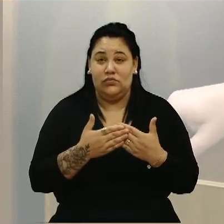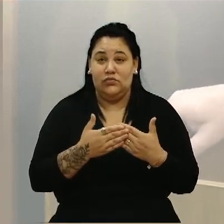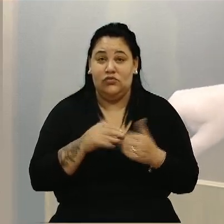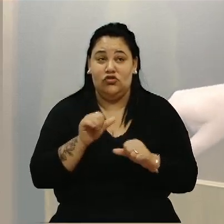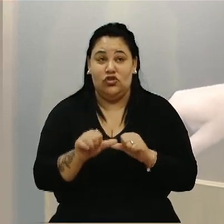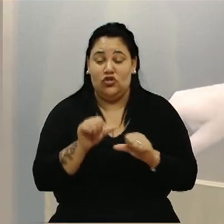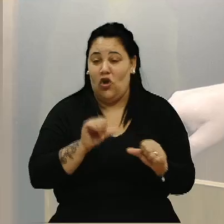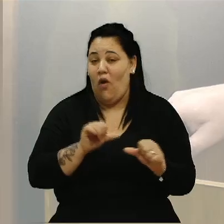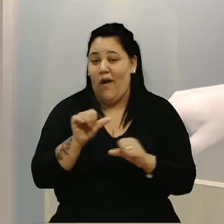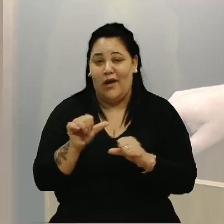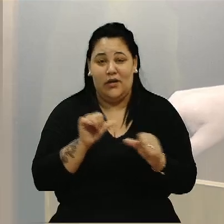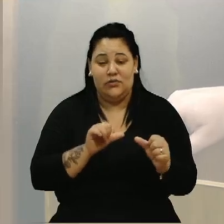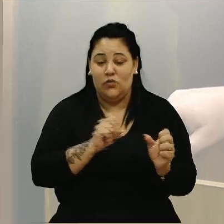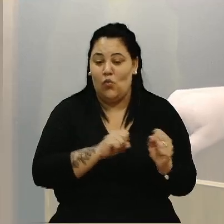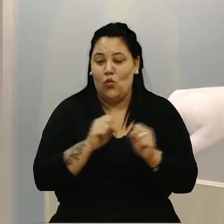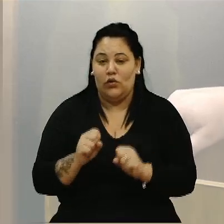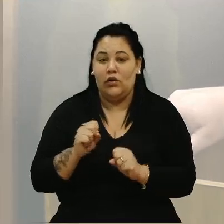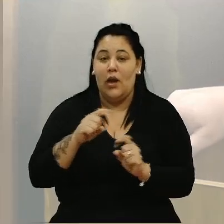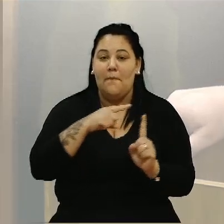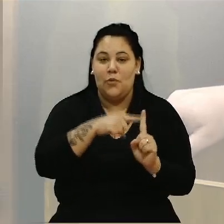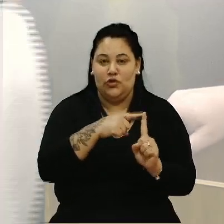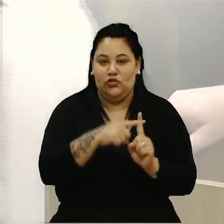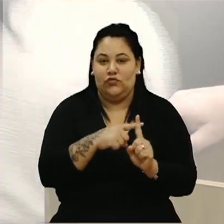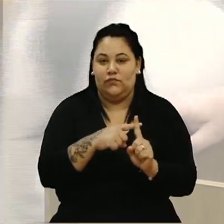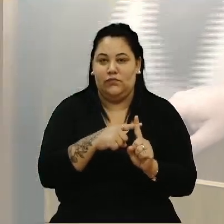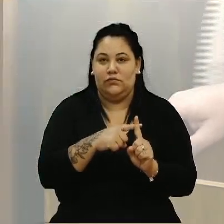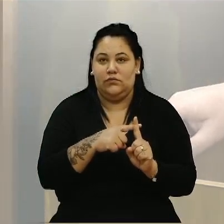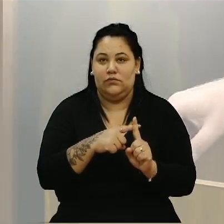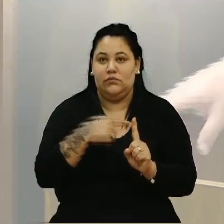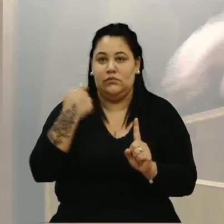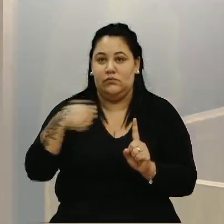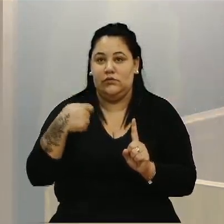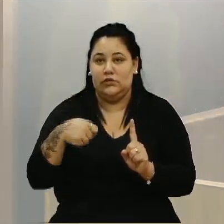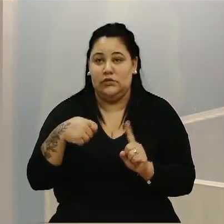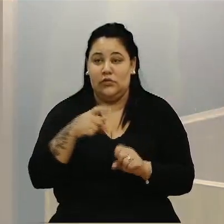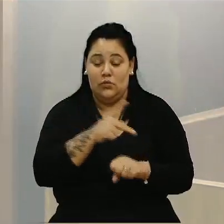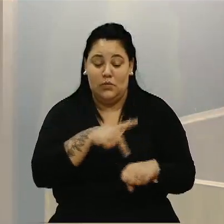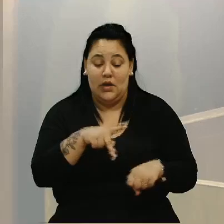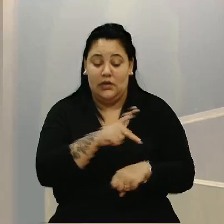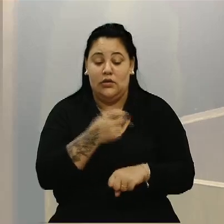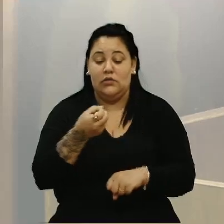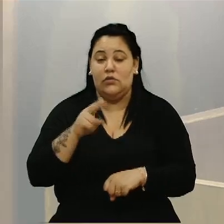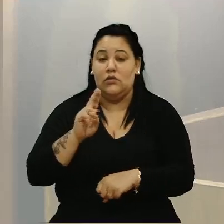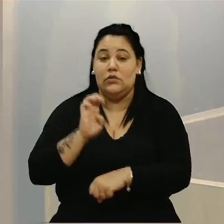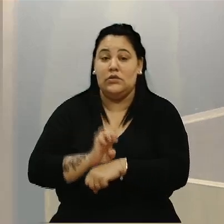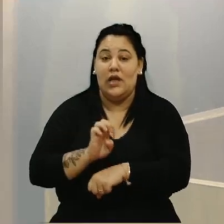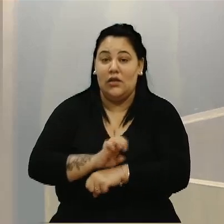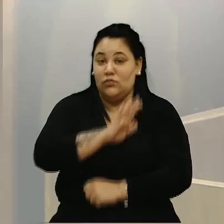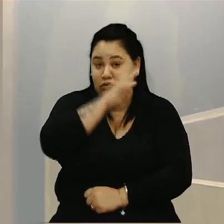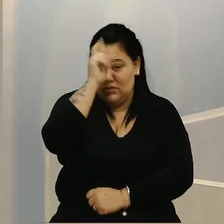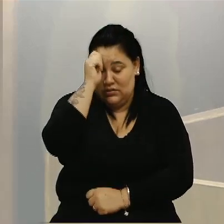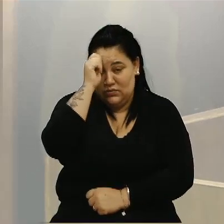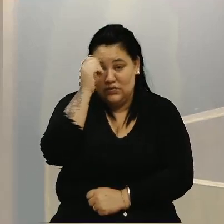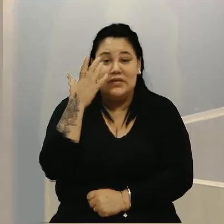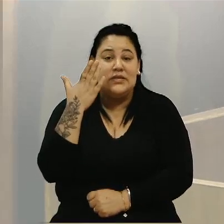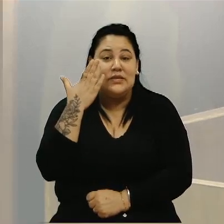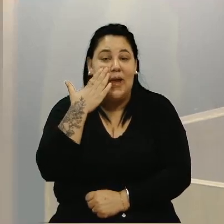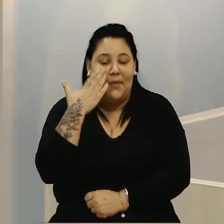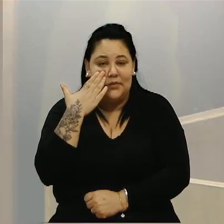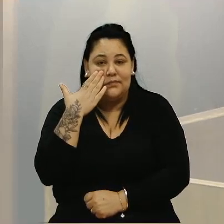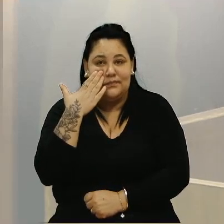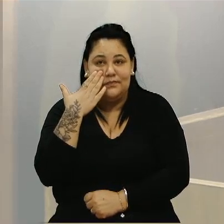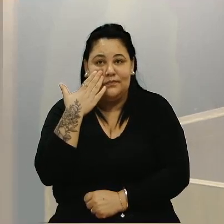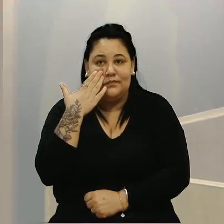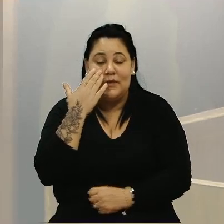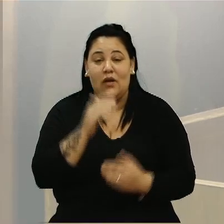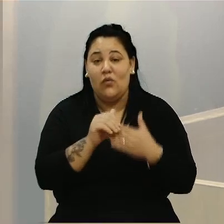poder, ele é positivo, basta com que ou o país, ou o estado, ou o município, aqui no nosso caso, saiba